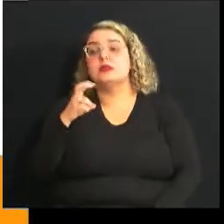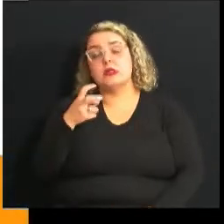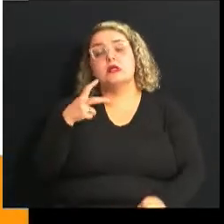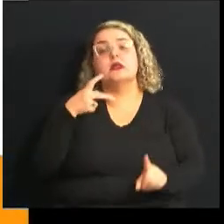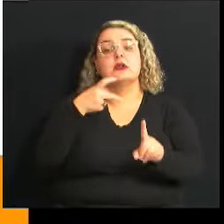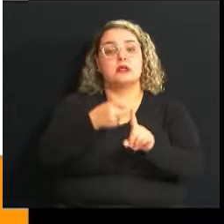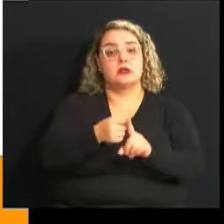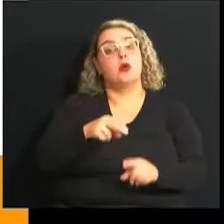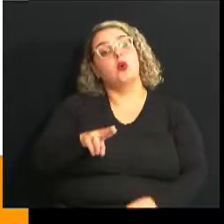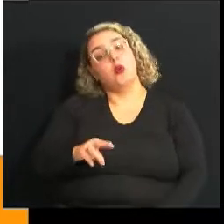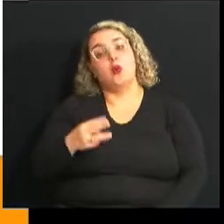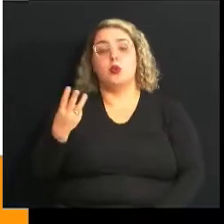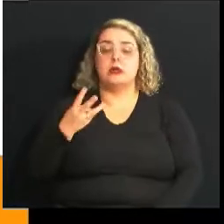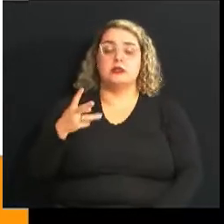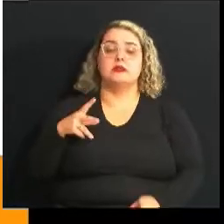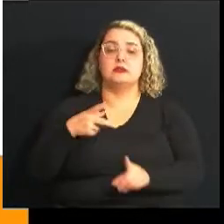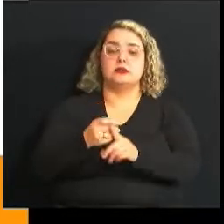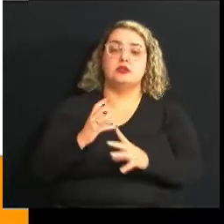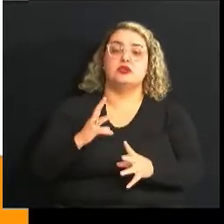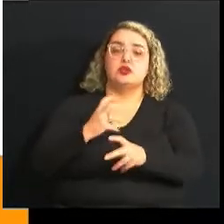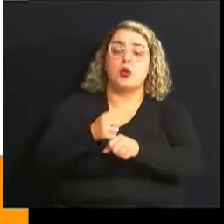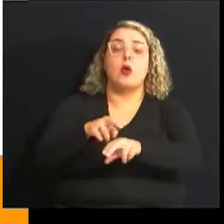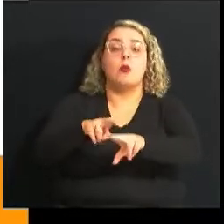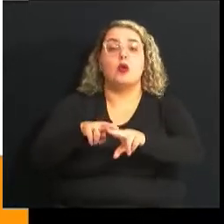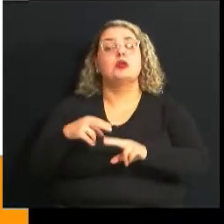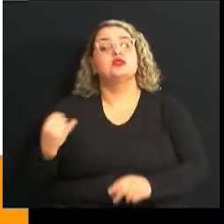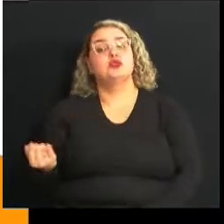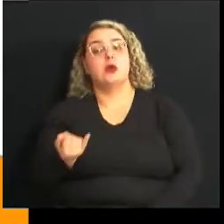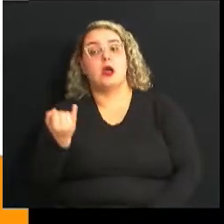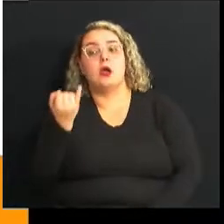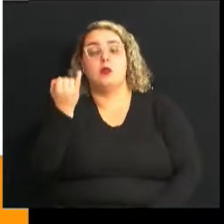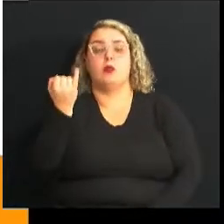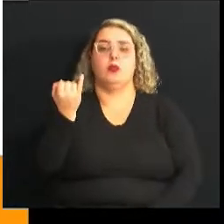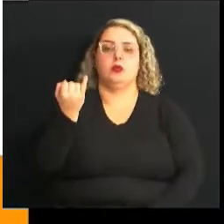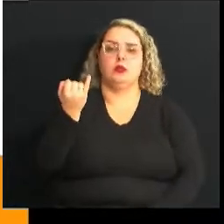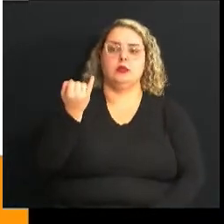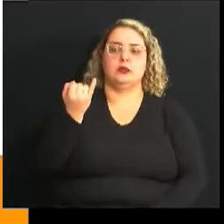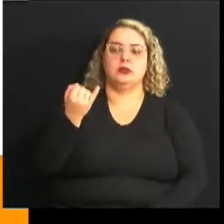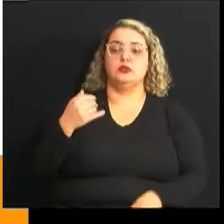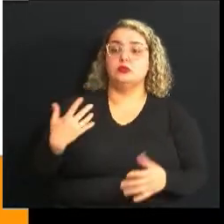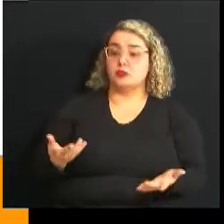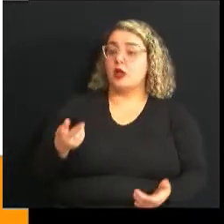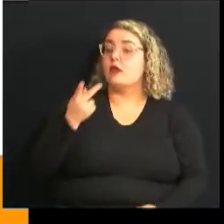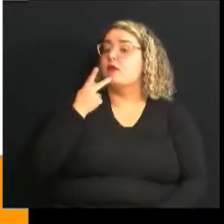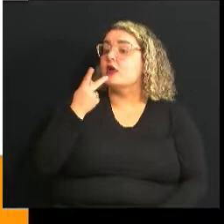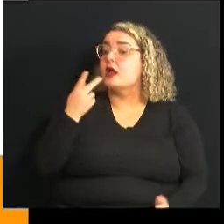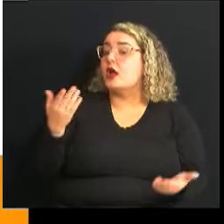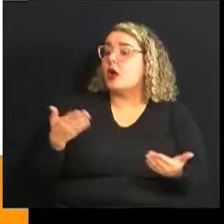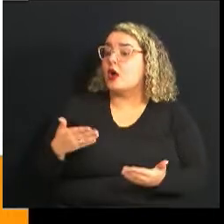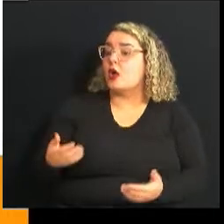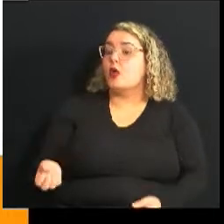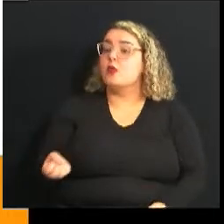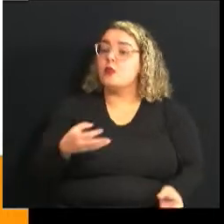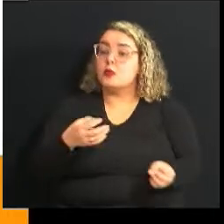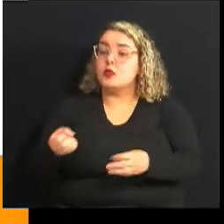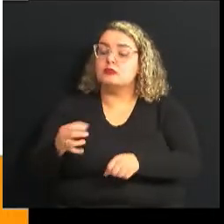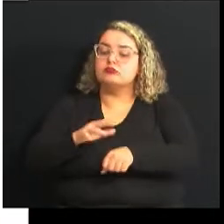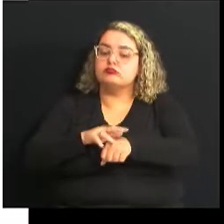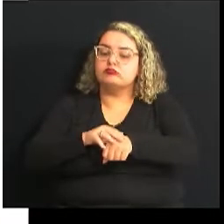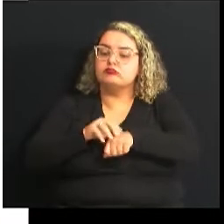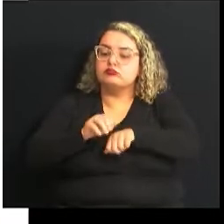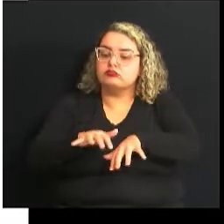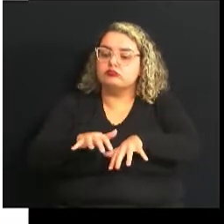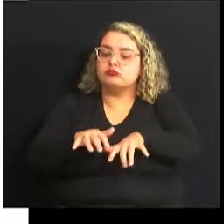3ª dose de reforço, por isso é muito importante isso. Vamos falar agora do boletim epidemiológico que traz aí